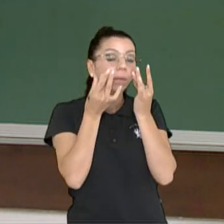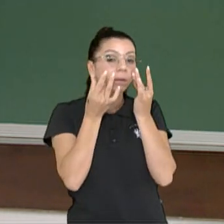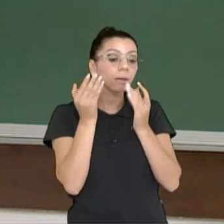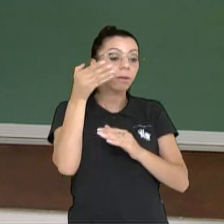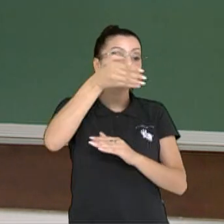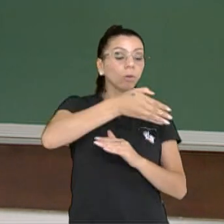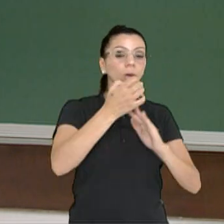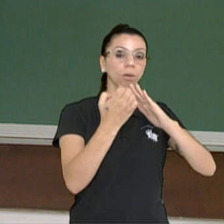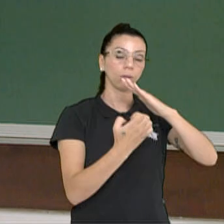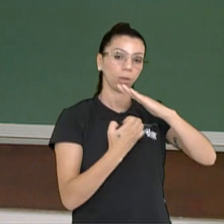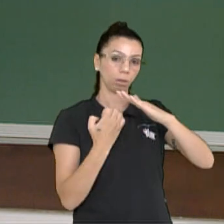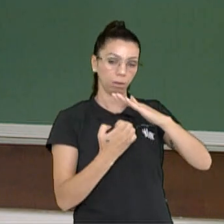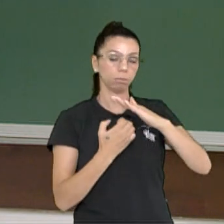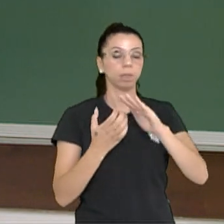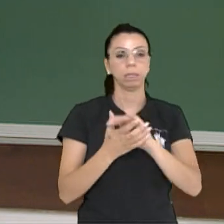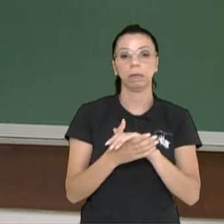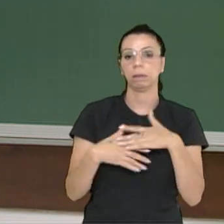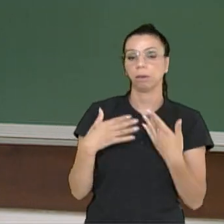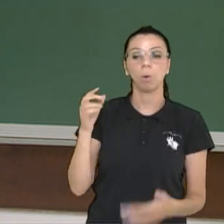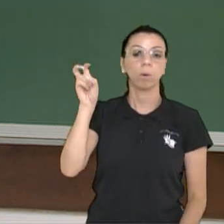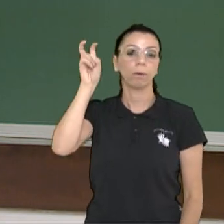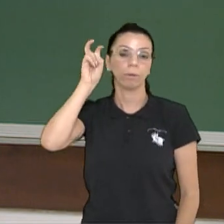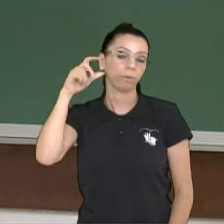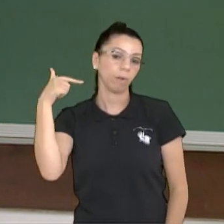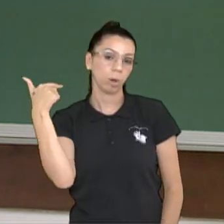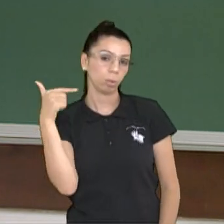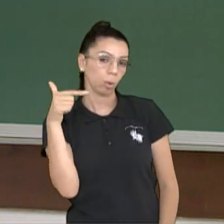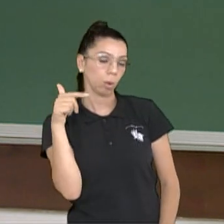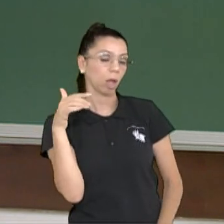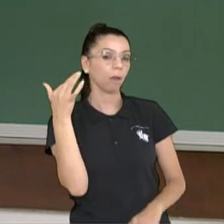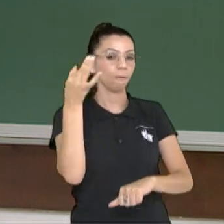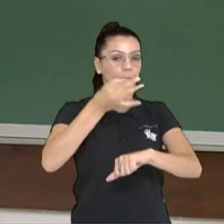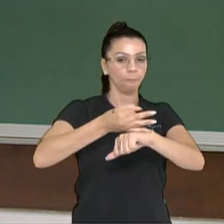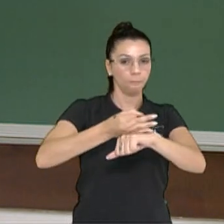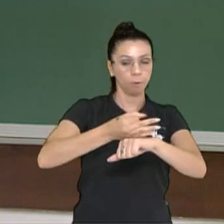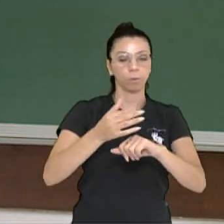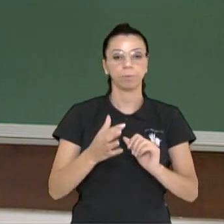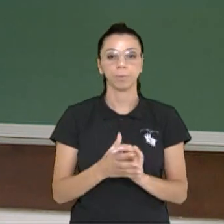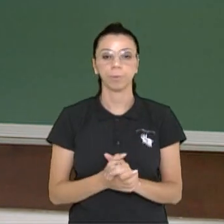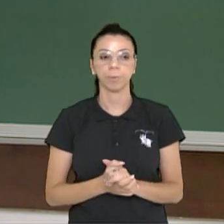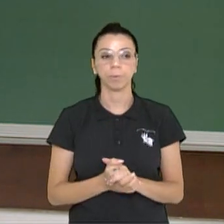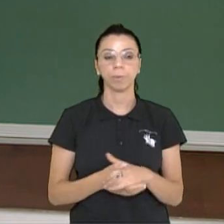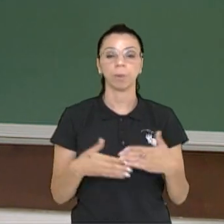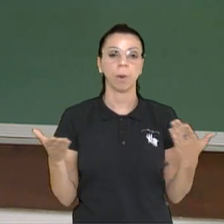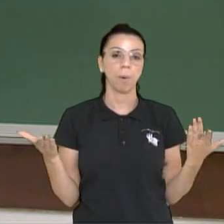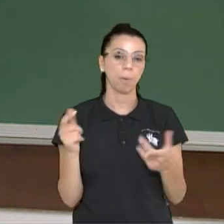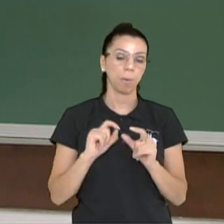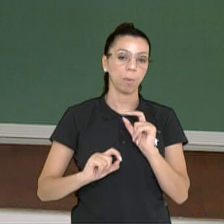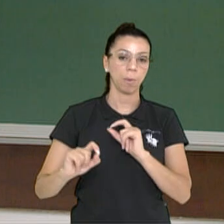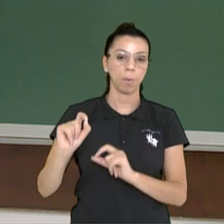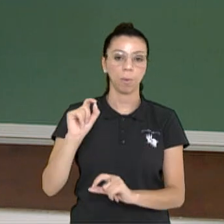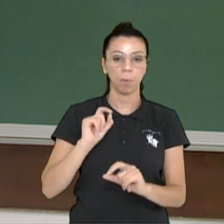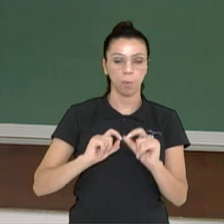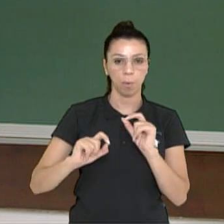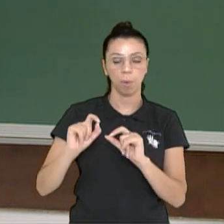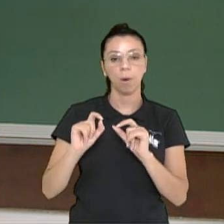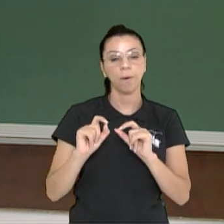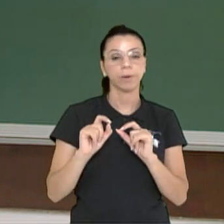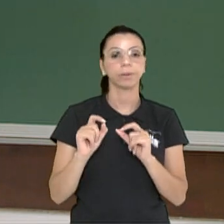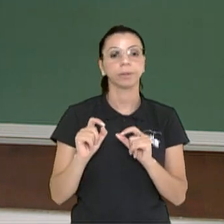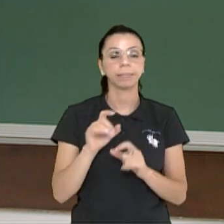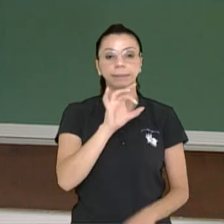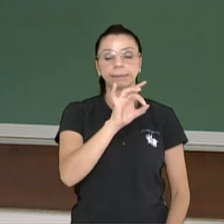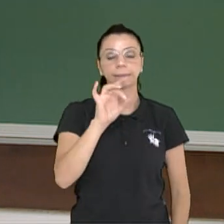na quinta-feira e na quinta-feira não teve falta. Então, o que eu fiz? Proponho aqui o cálculo do número de faltas de cada